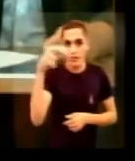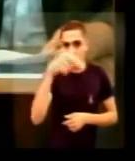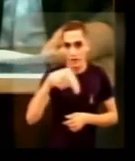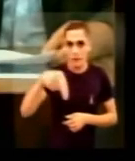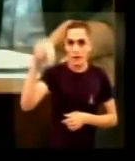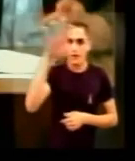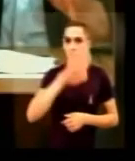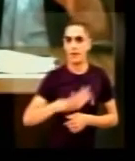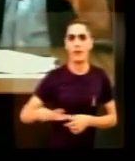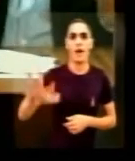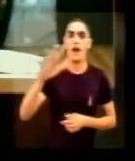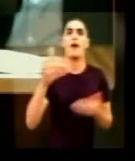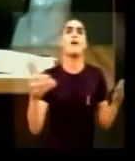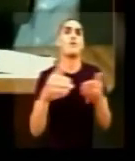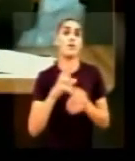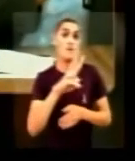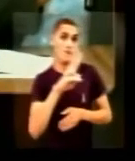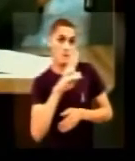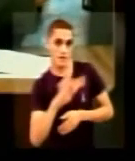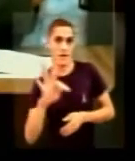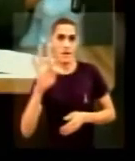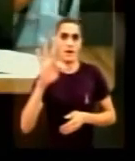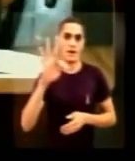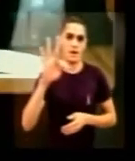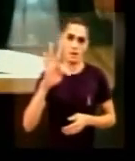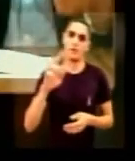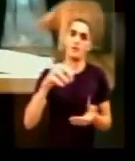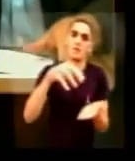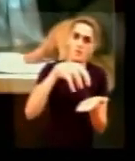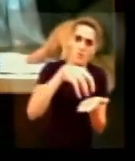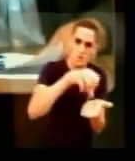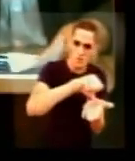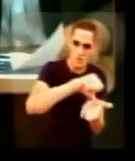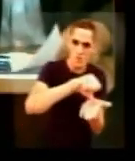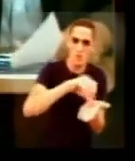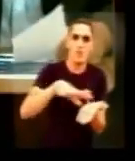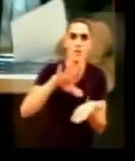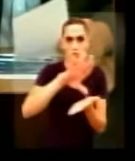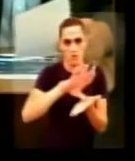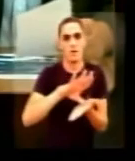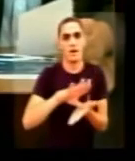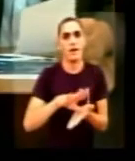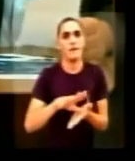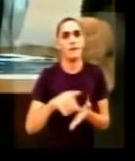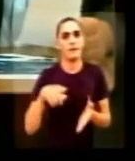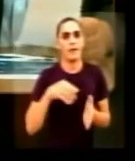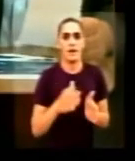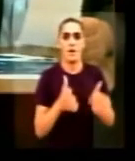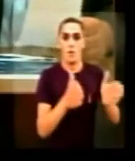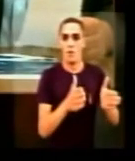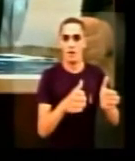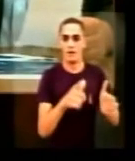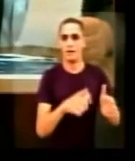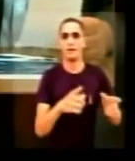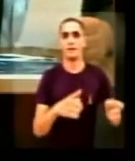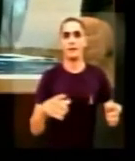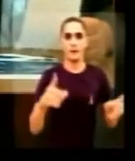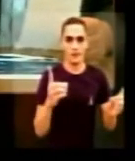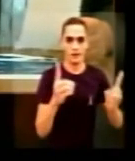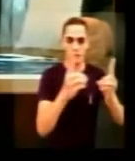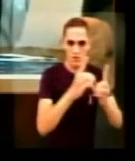Todinho é mista, ela tem uma ala que atende respiratório e uma ala que ela atende pacientes não